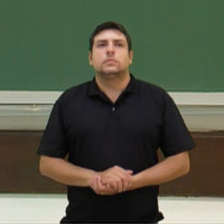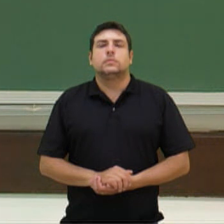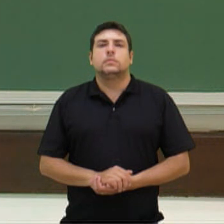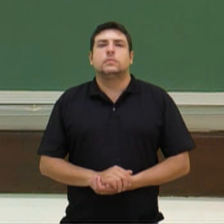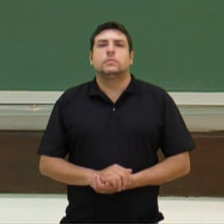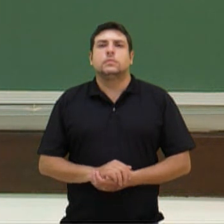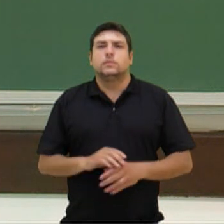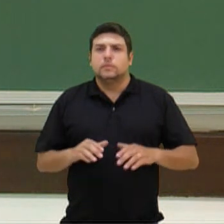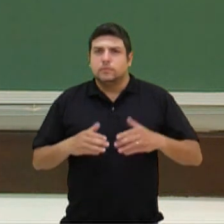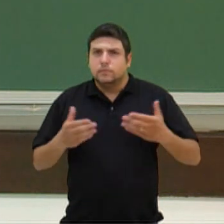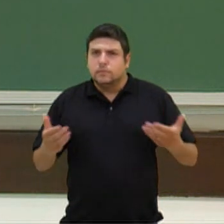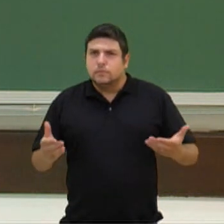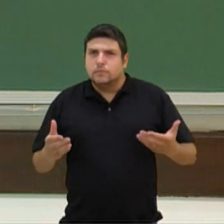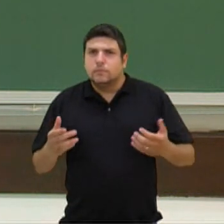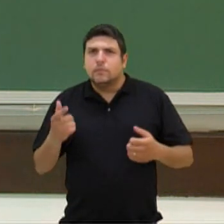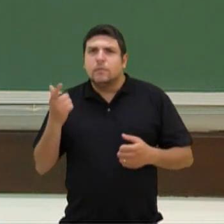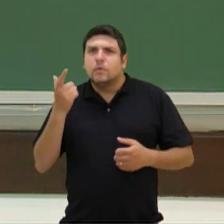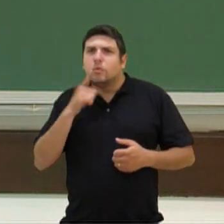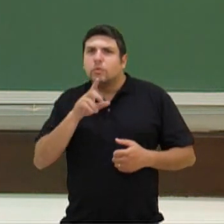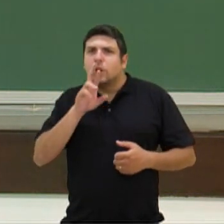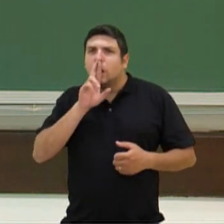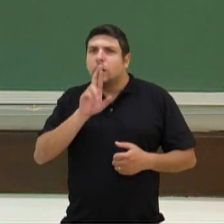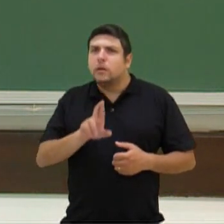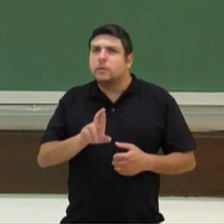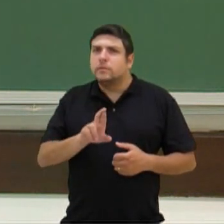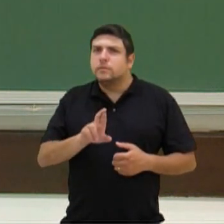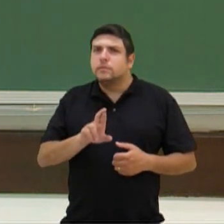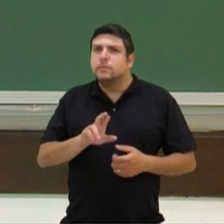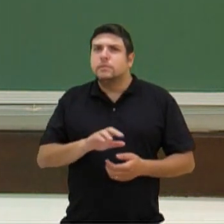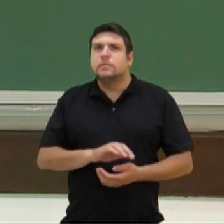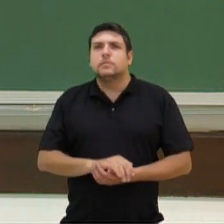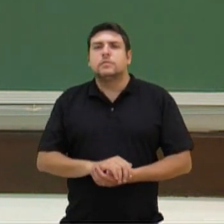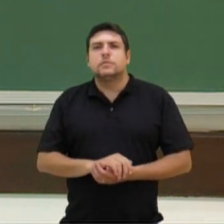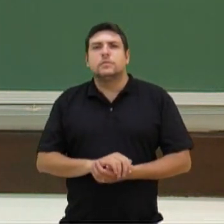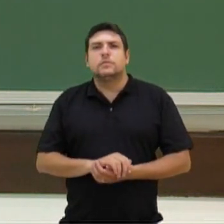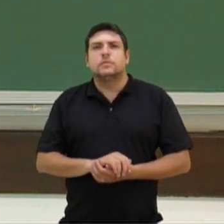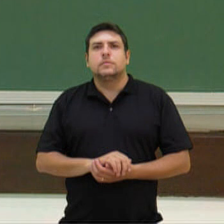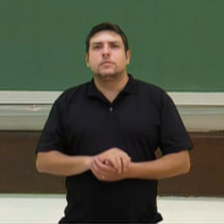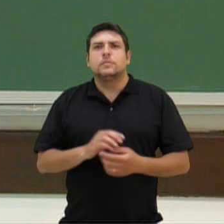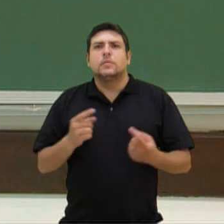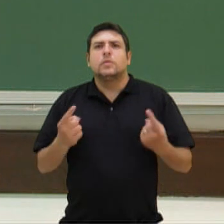E então, conseguiram identificar qual seria